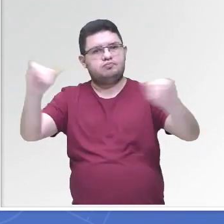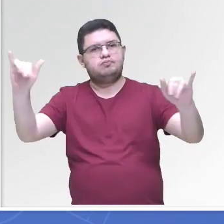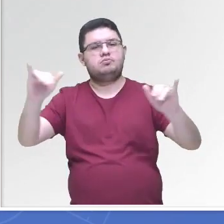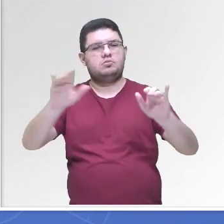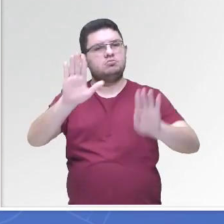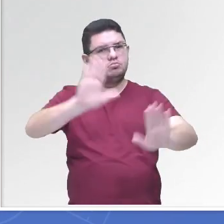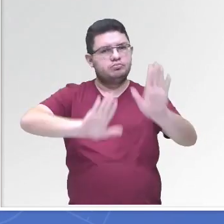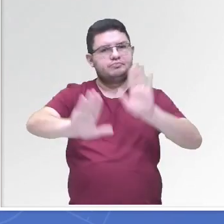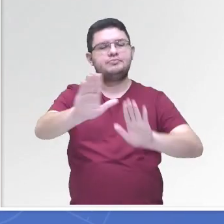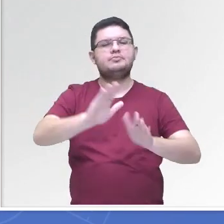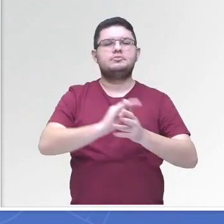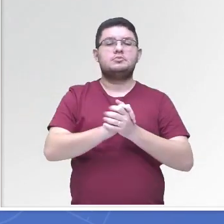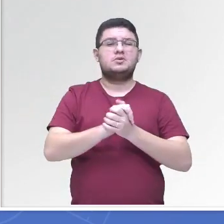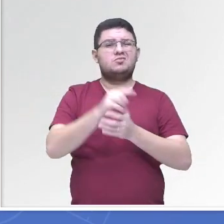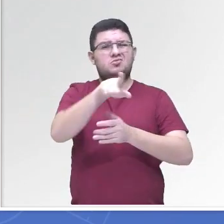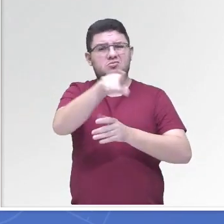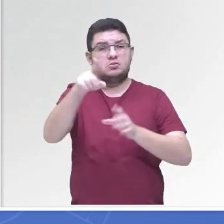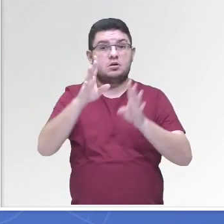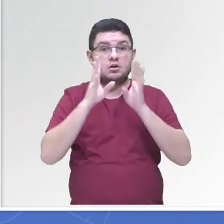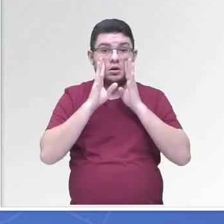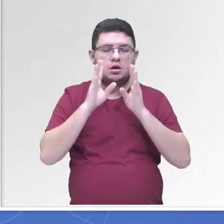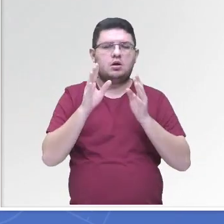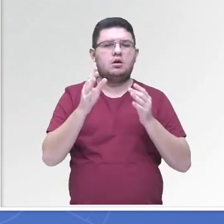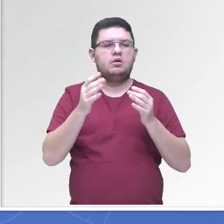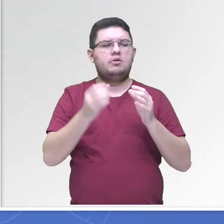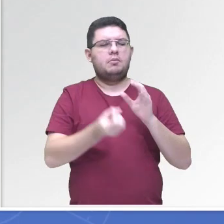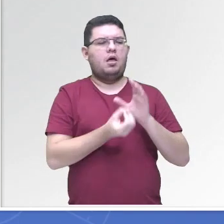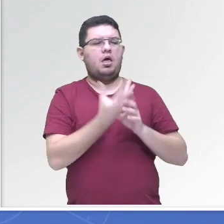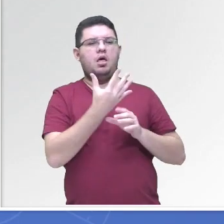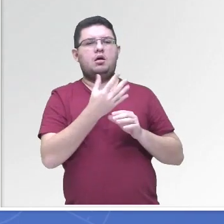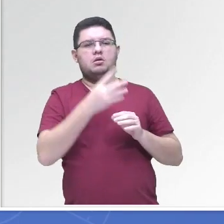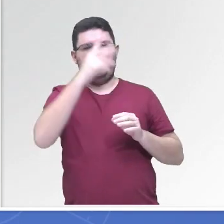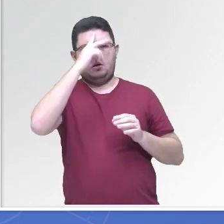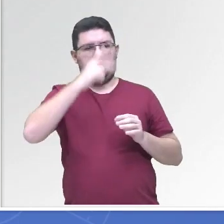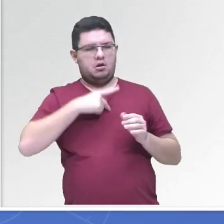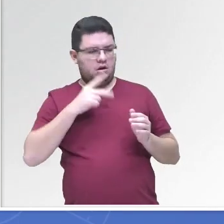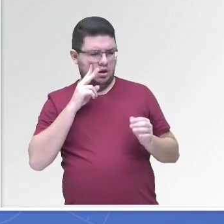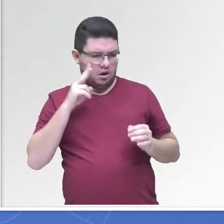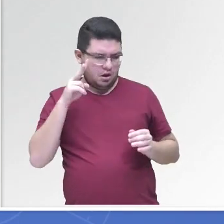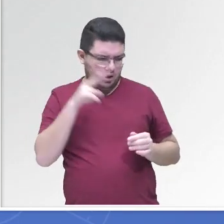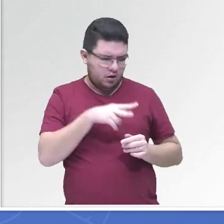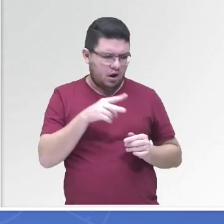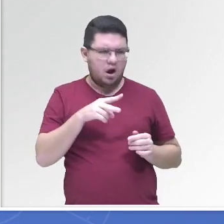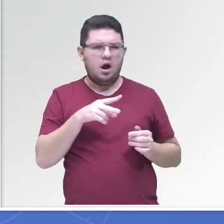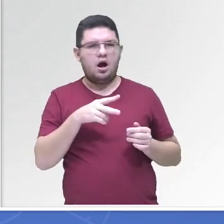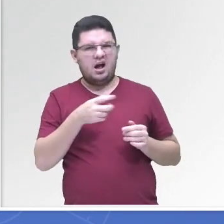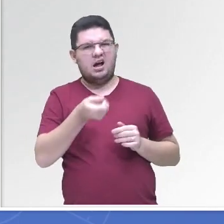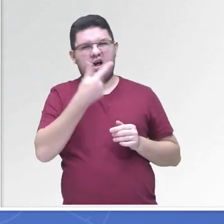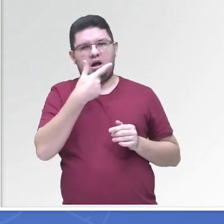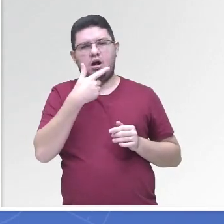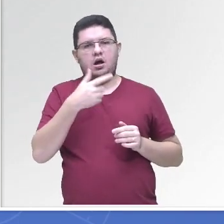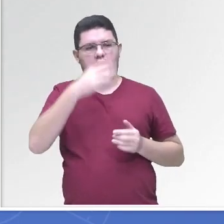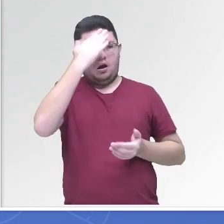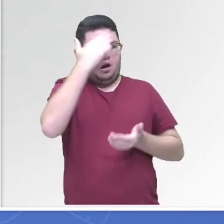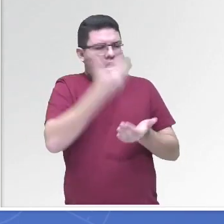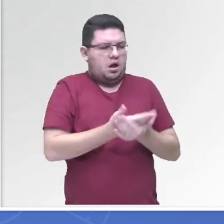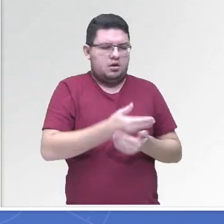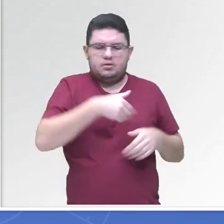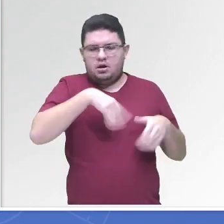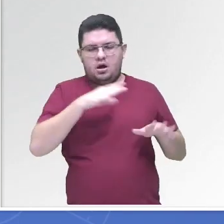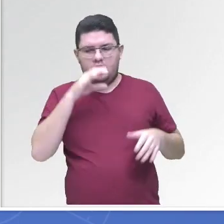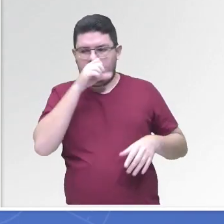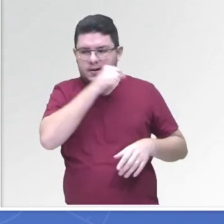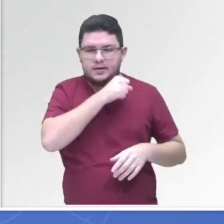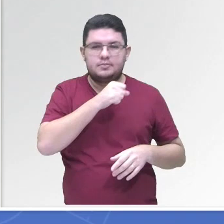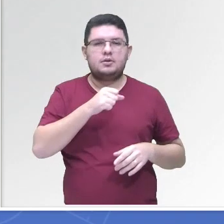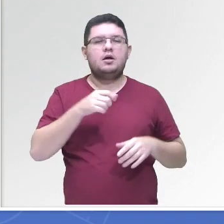Fica atento. Não é porque chegou uma receita no seu WhatsApp de um remédio